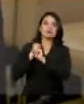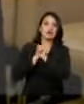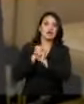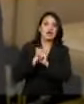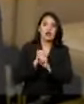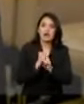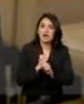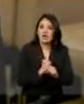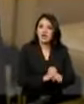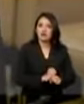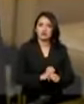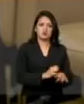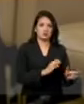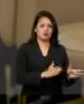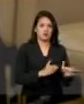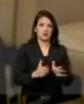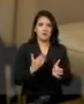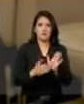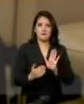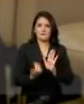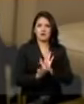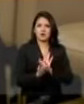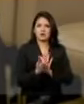autoritário de justiça criminal.